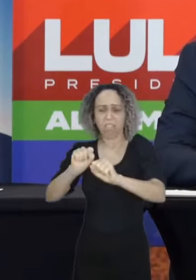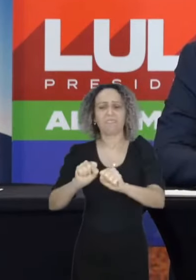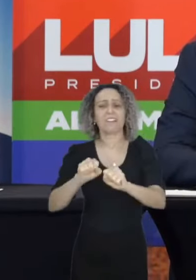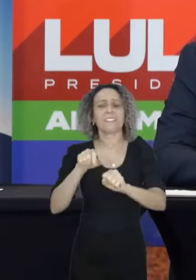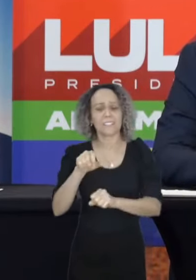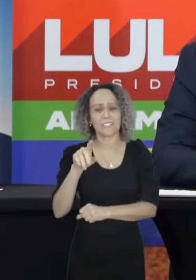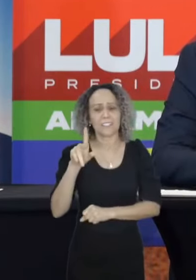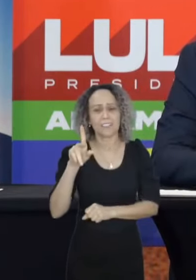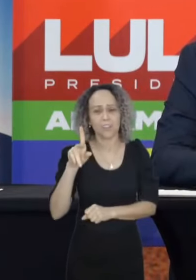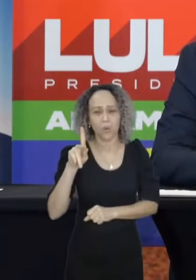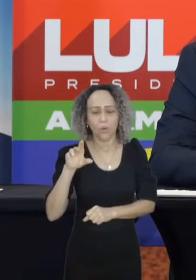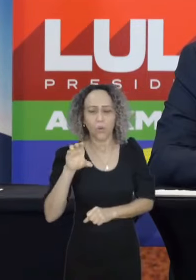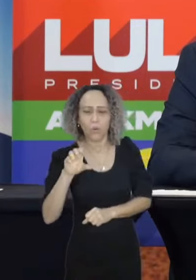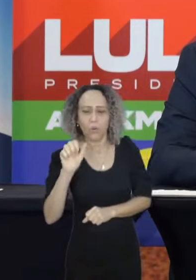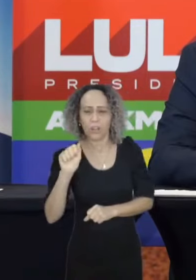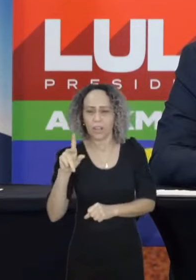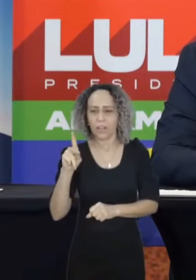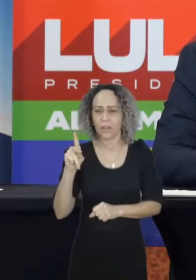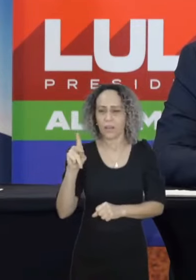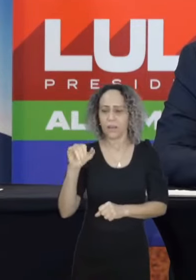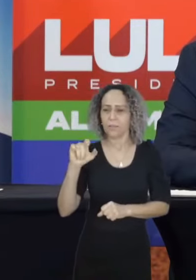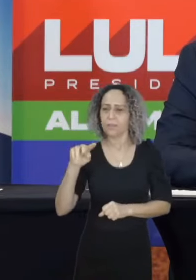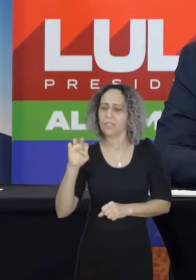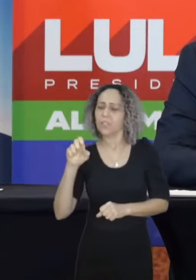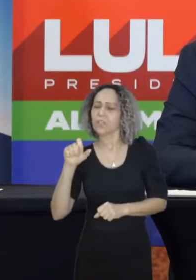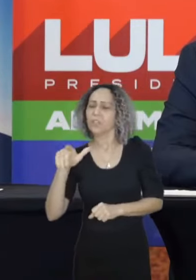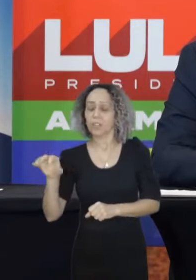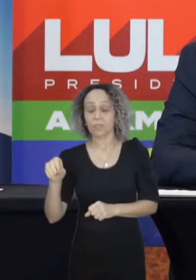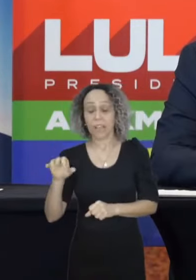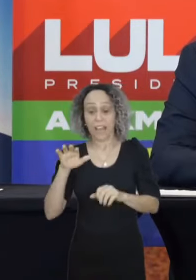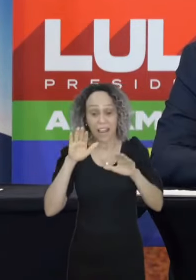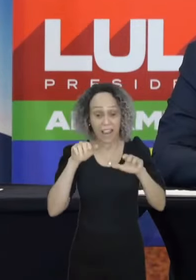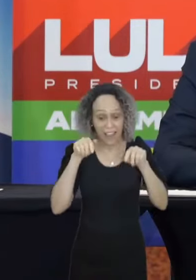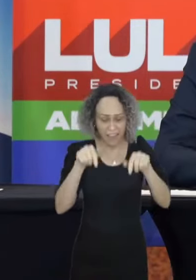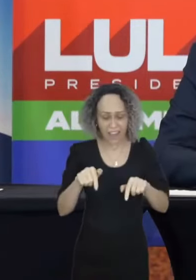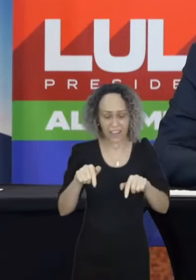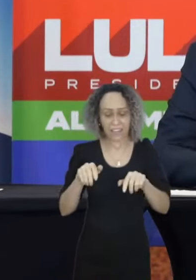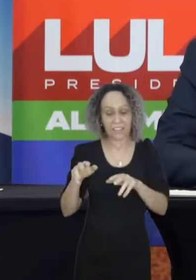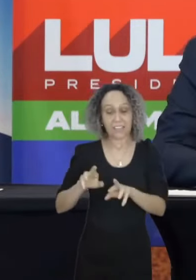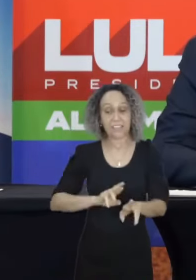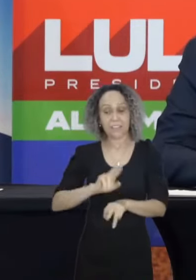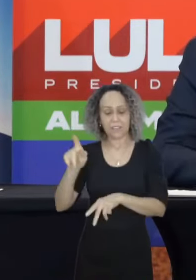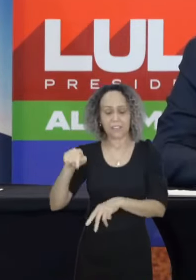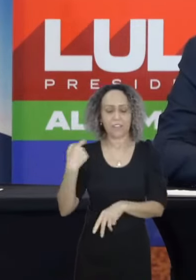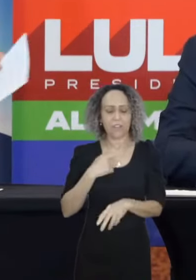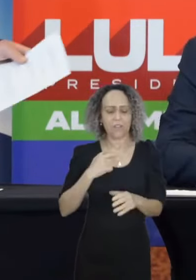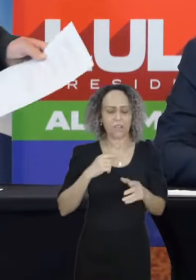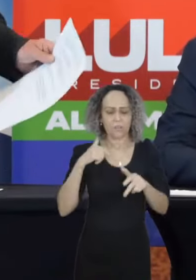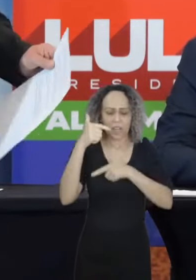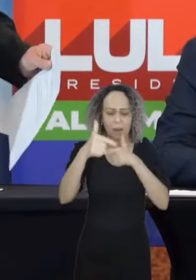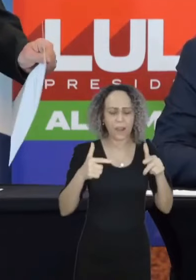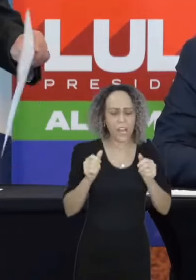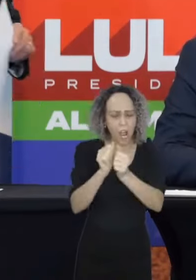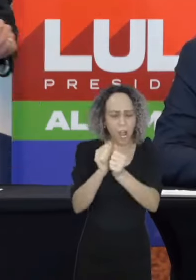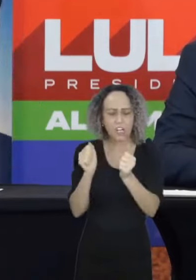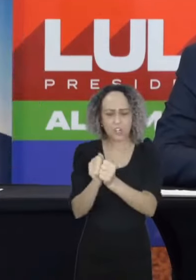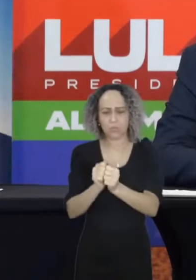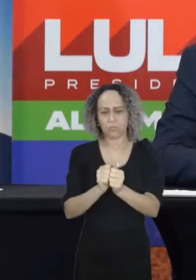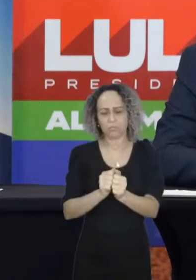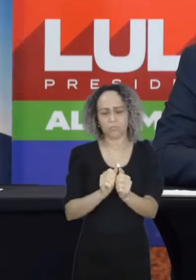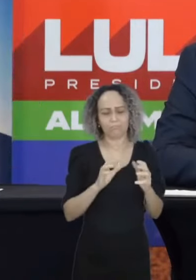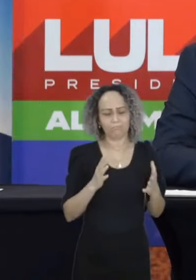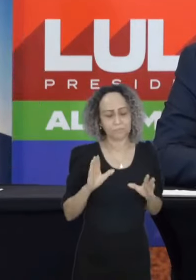um poder que nós precisamos quebrar, porque se a gente não quebrar o poder financeiro das organizações